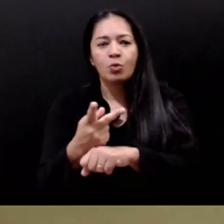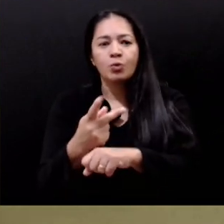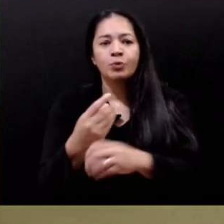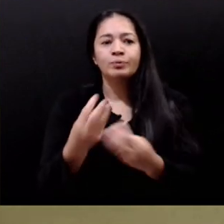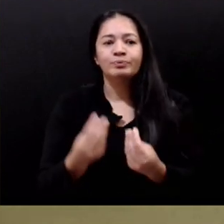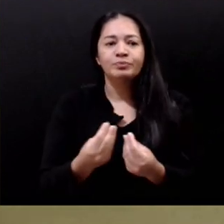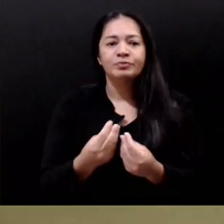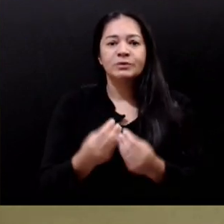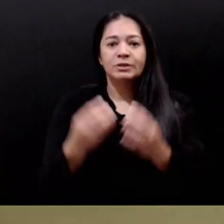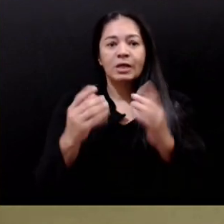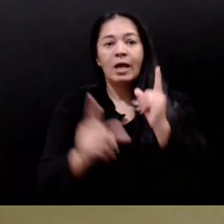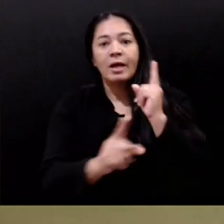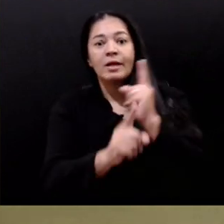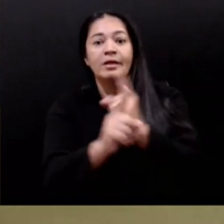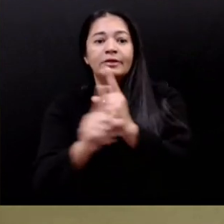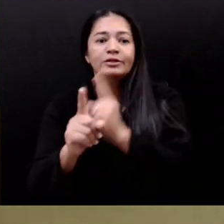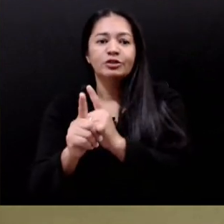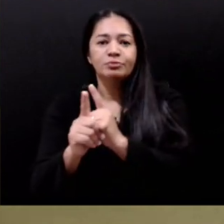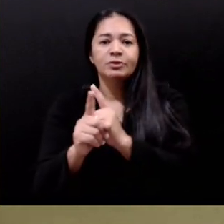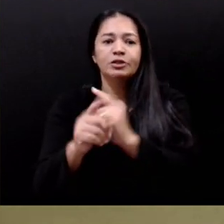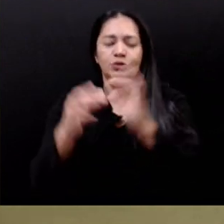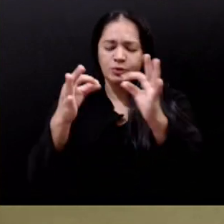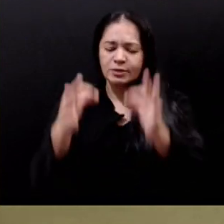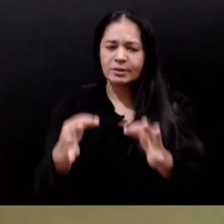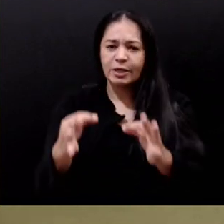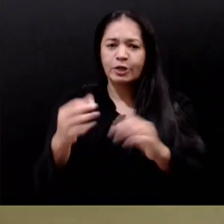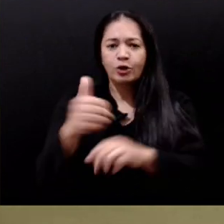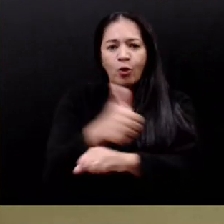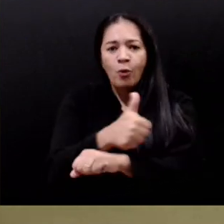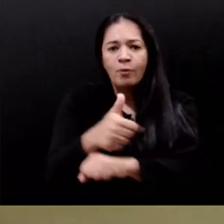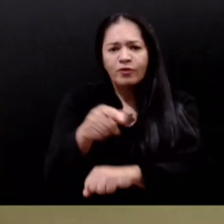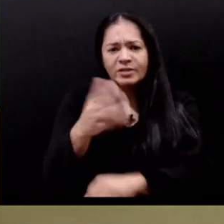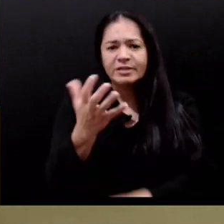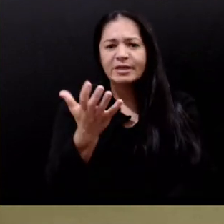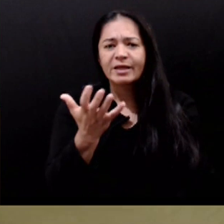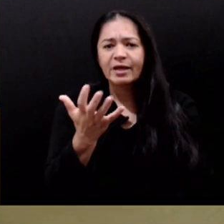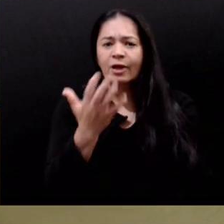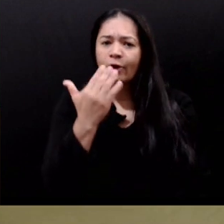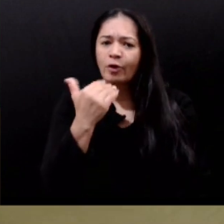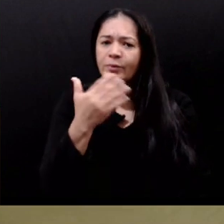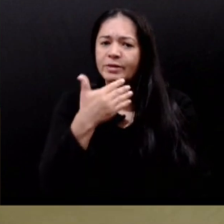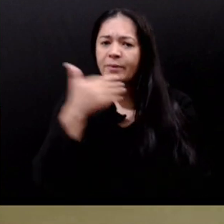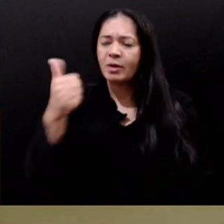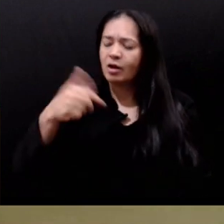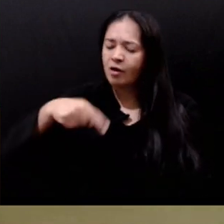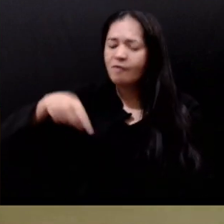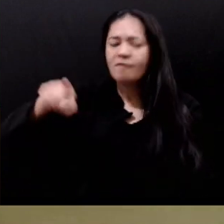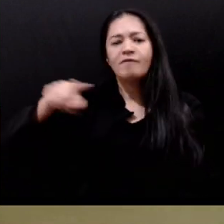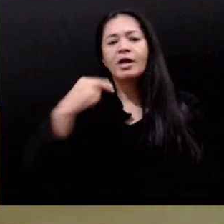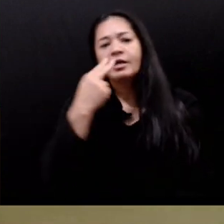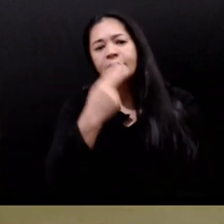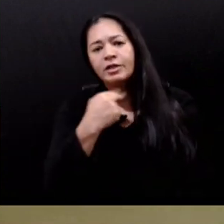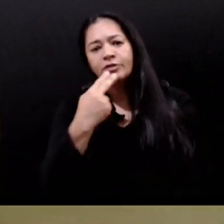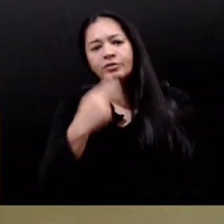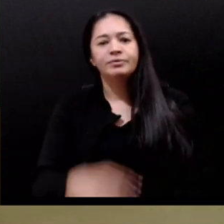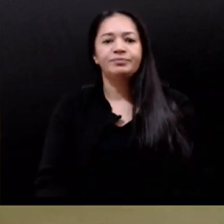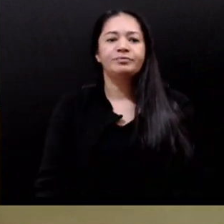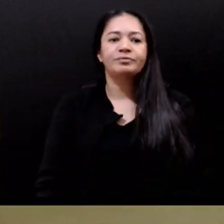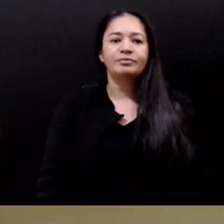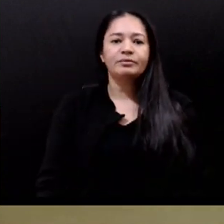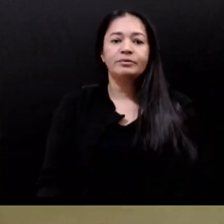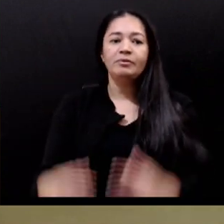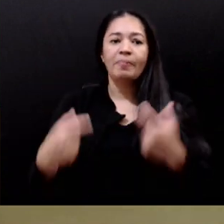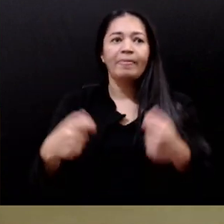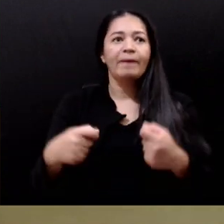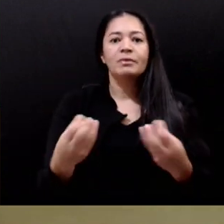atendimento, né, e um atendimento correto. Você quer uma alimentação melhor? Vai num nutricionista, né. Precisa de trabalhar